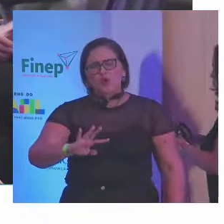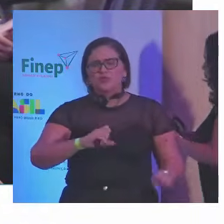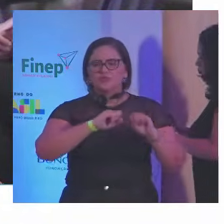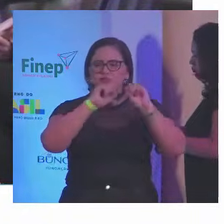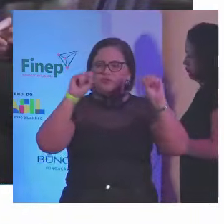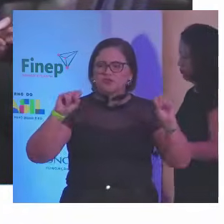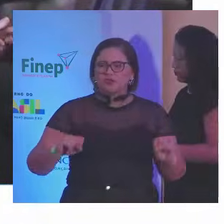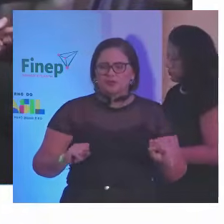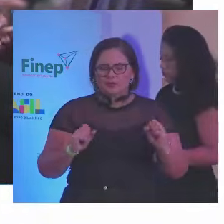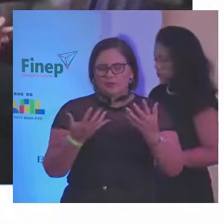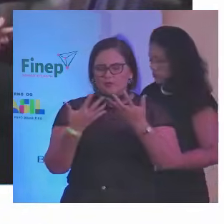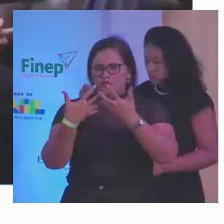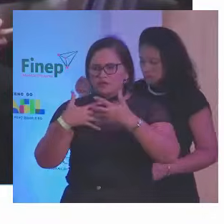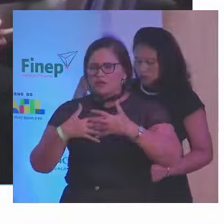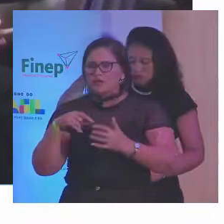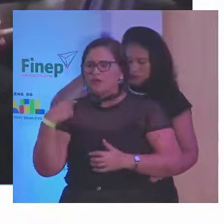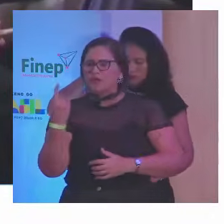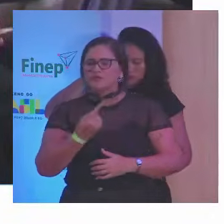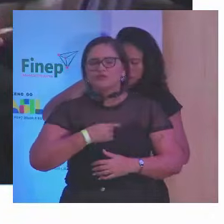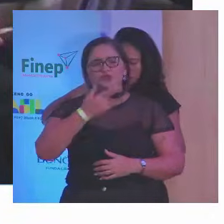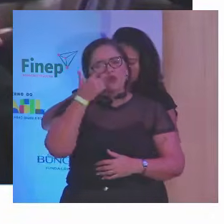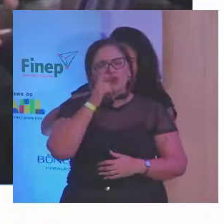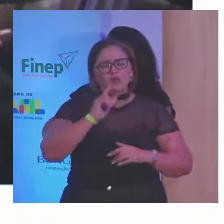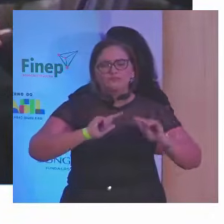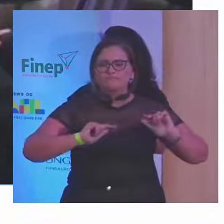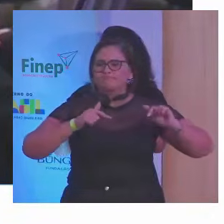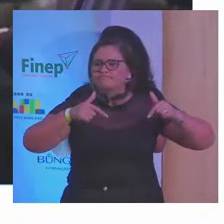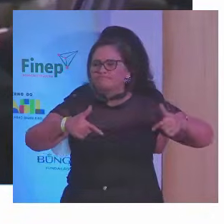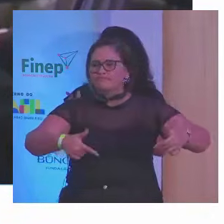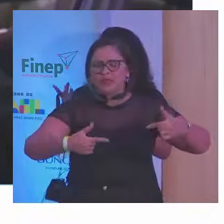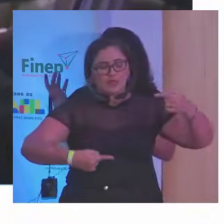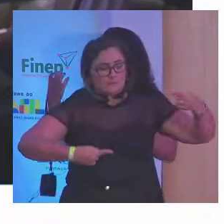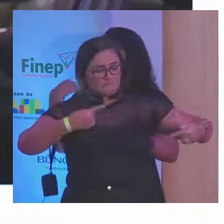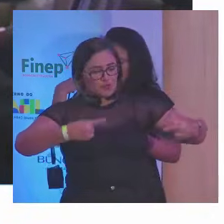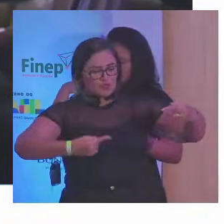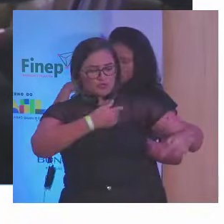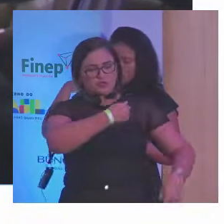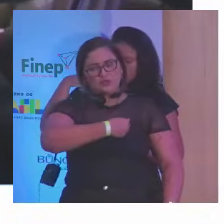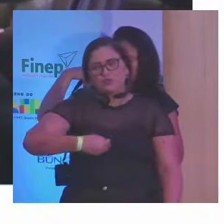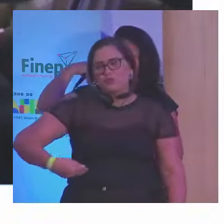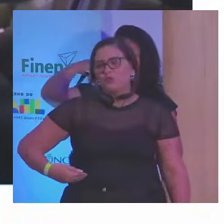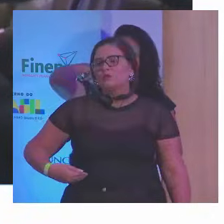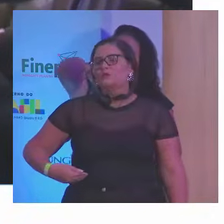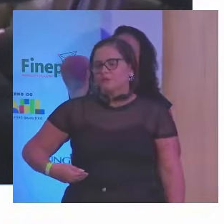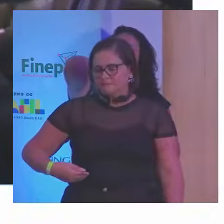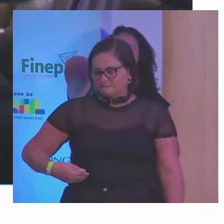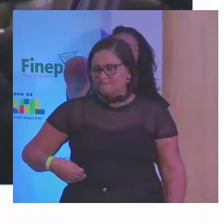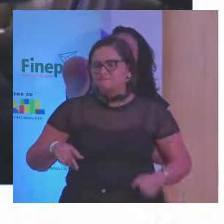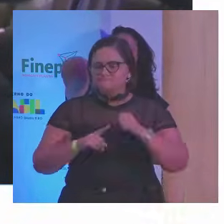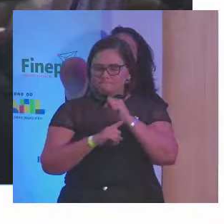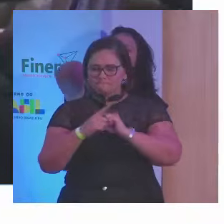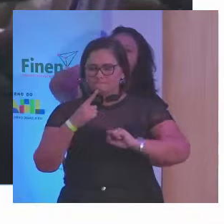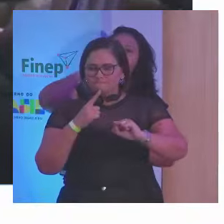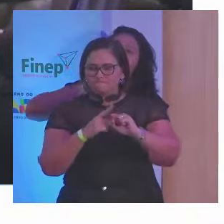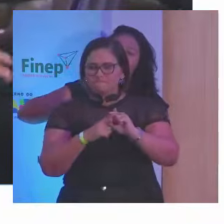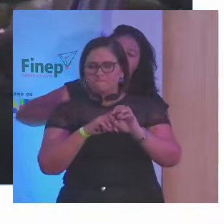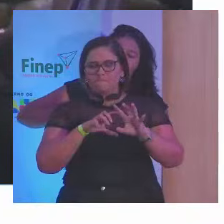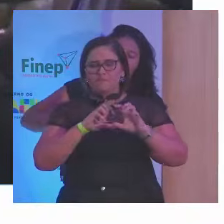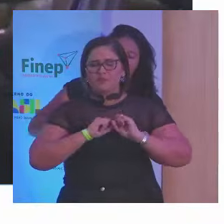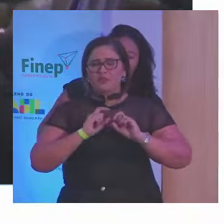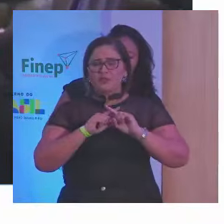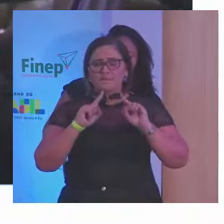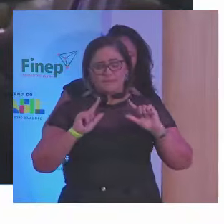climático funciona, para que a gente consiga avançar em políticas públicas que a sociedade ela absorva, mas